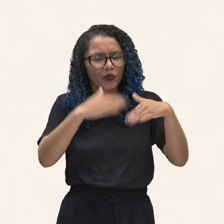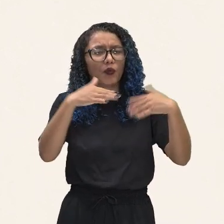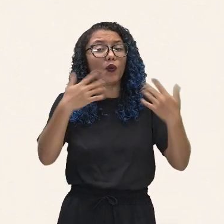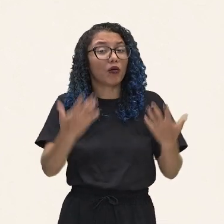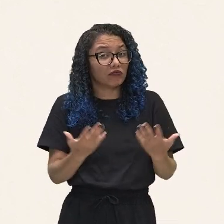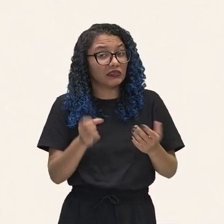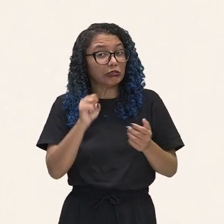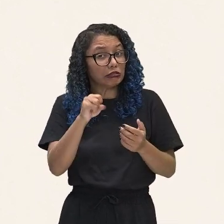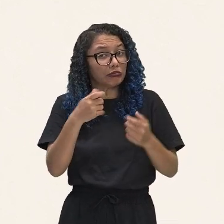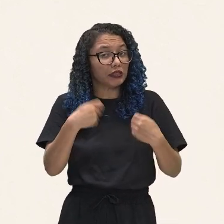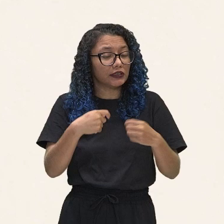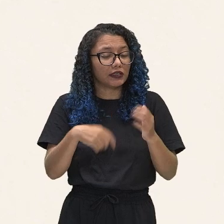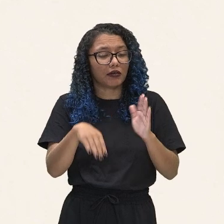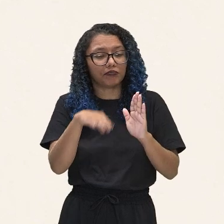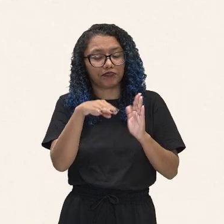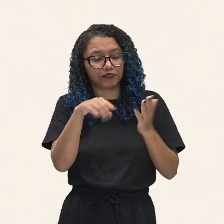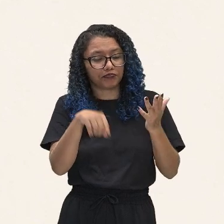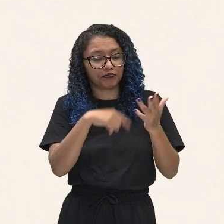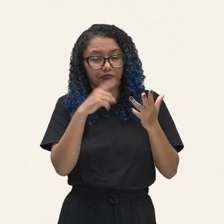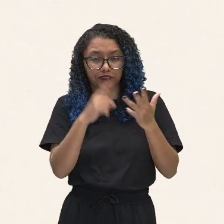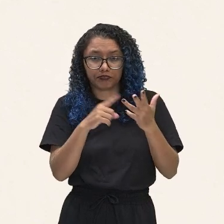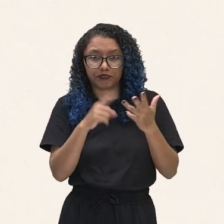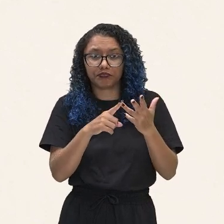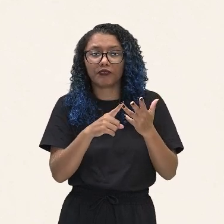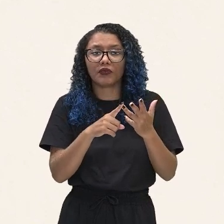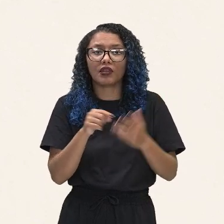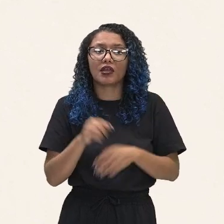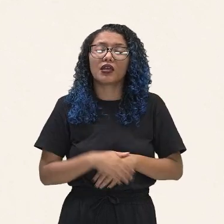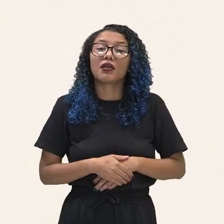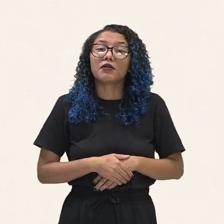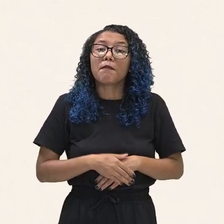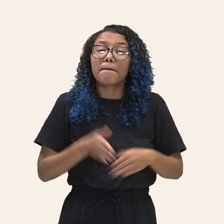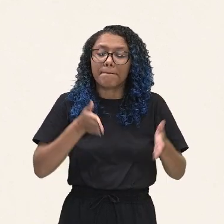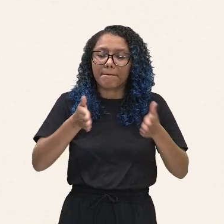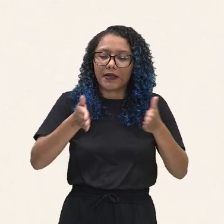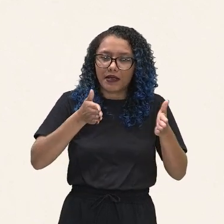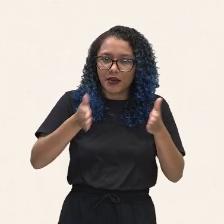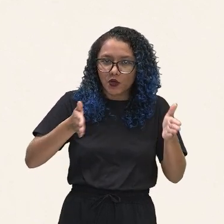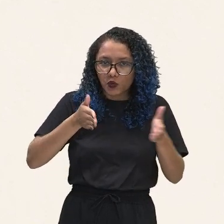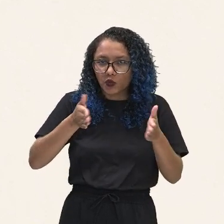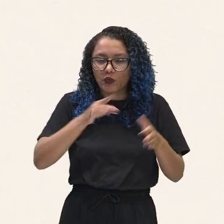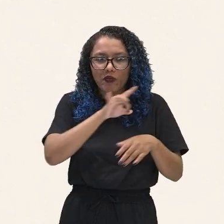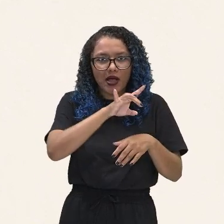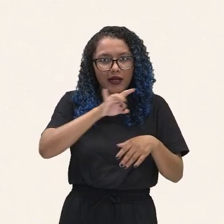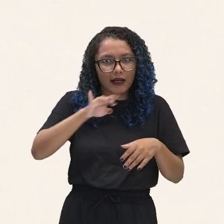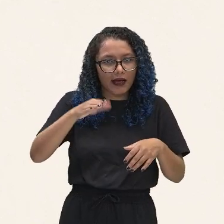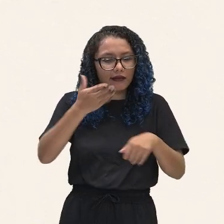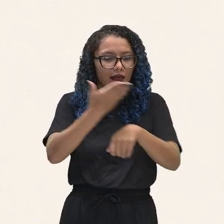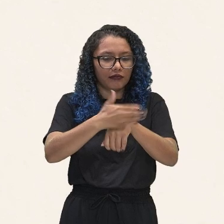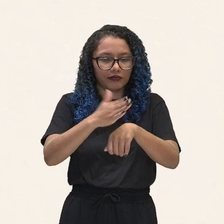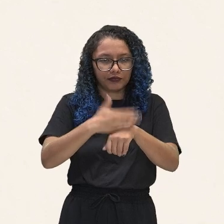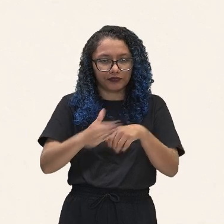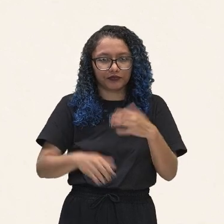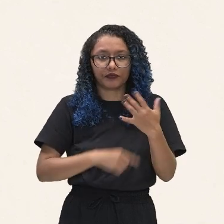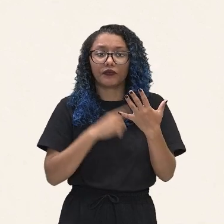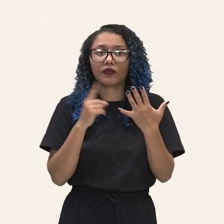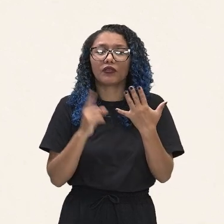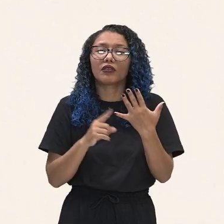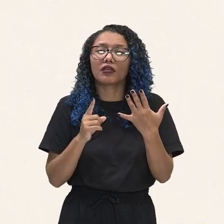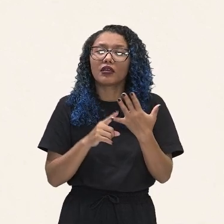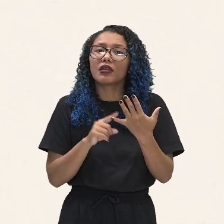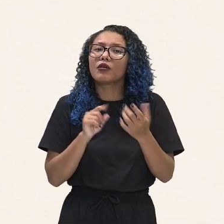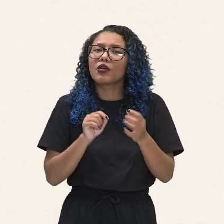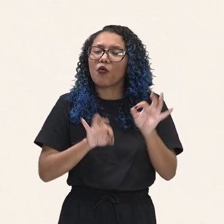caso. Quarto, defina prazos para a execução de cada uma das tarefas. Quinto, faça um esquema